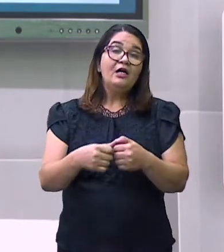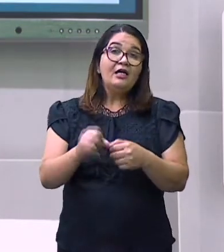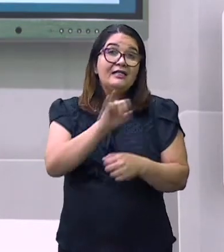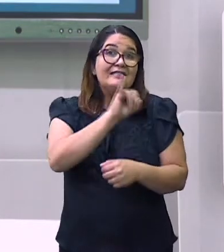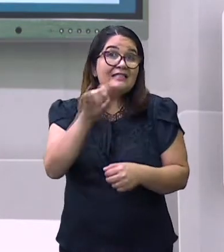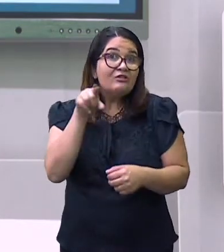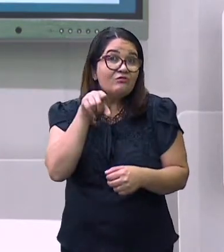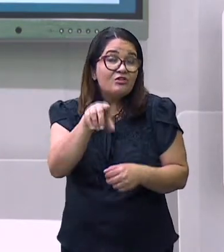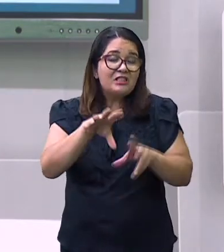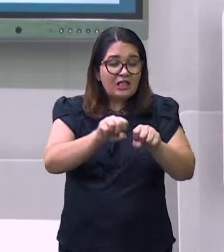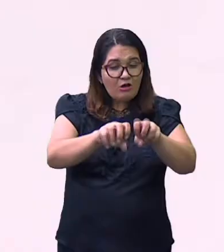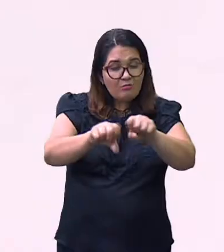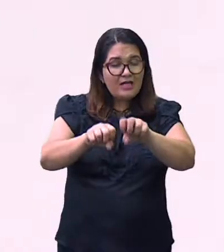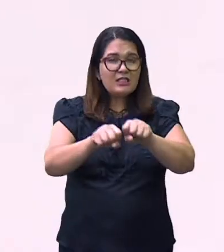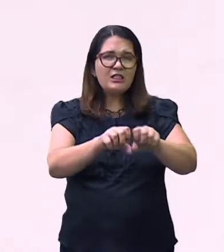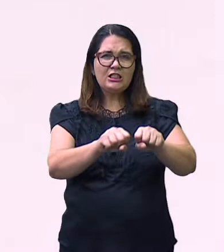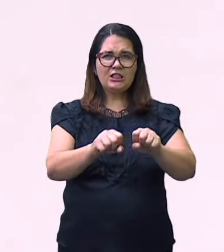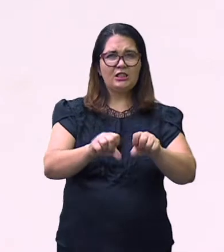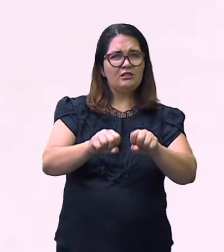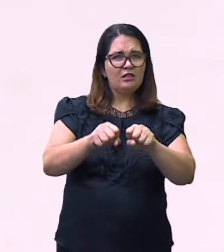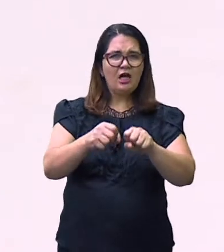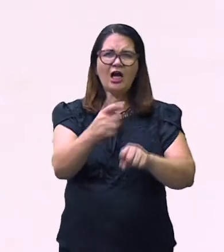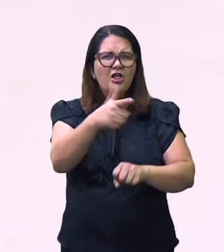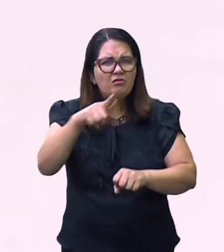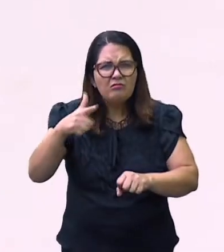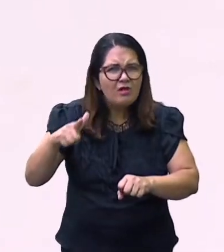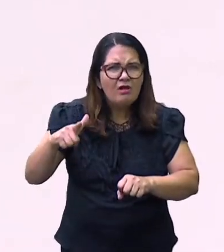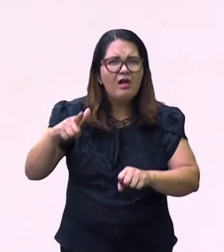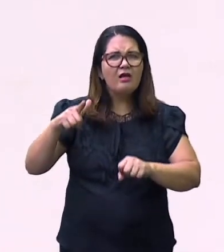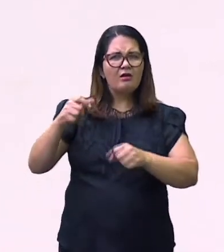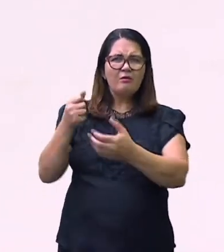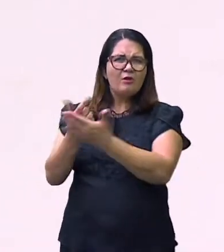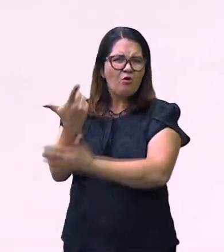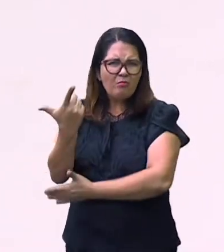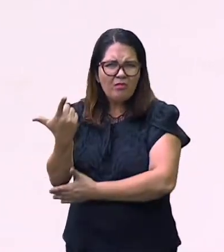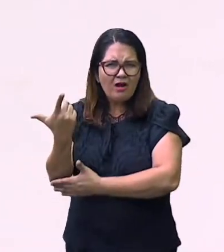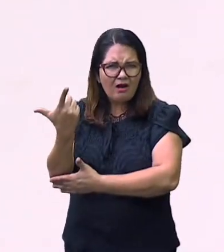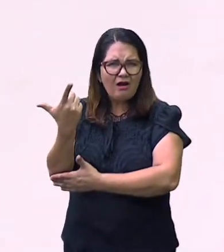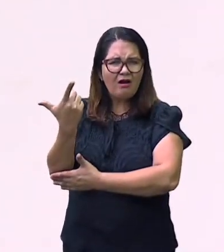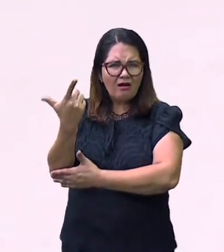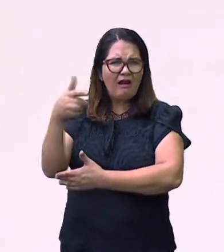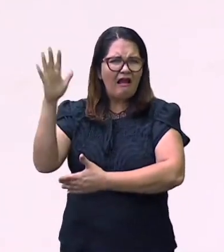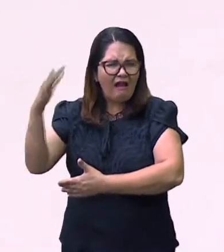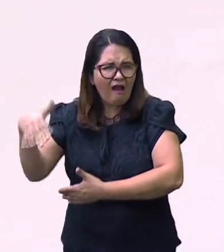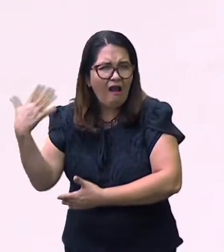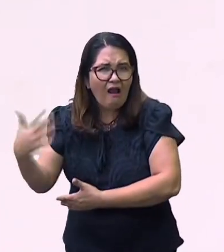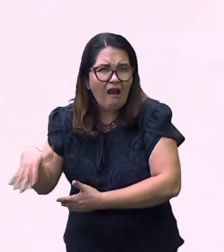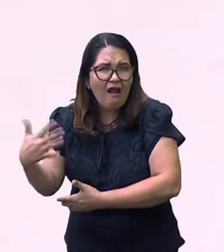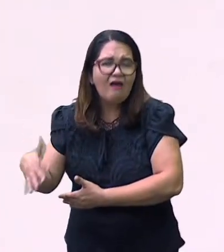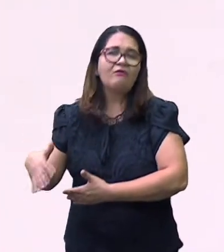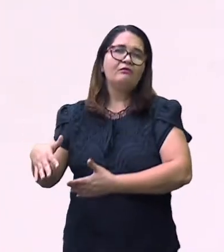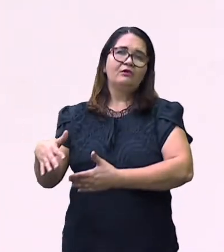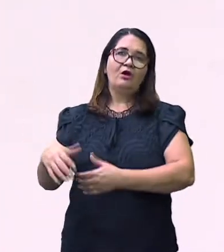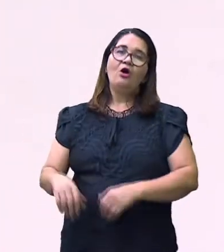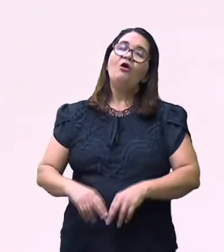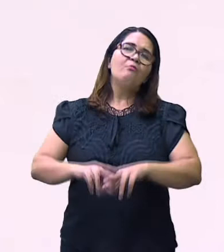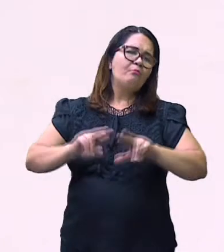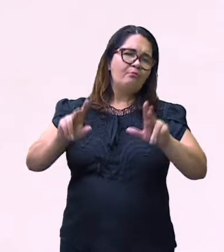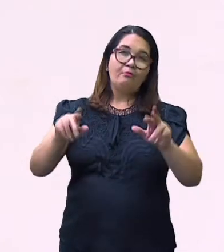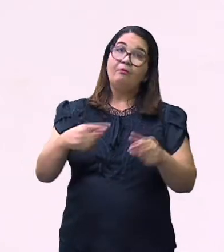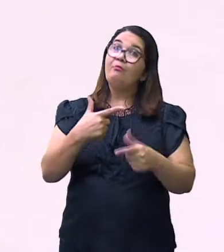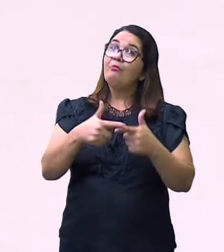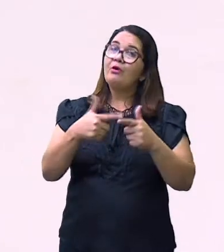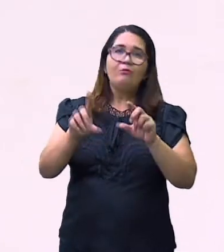em casa, você pode fazer a massinha, né? Que a gente, aí dentro, no YouTube, vocês vão encontrar várias